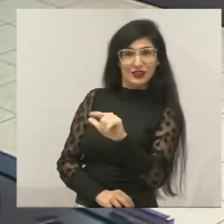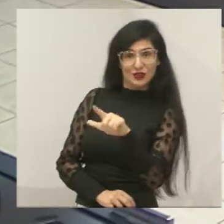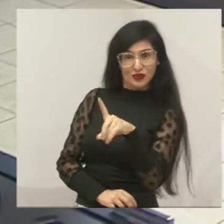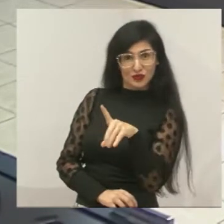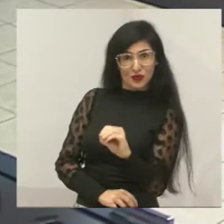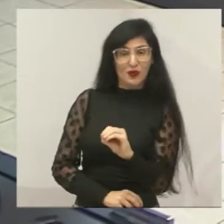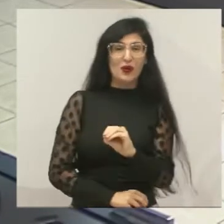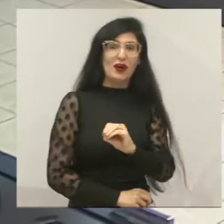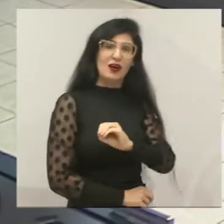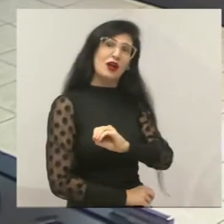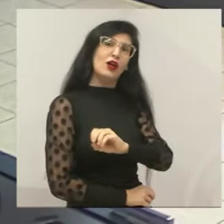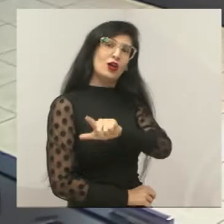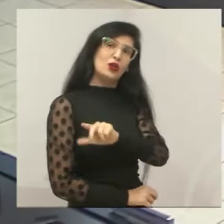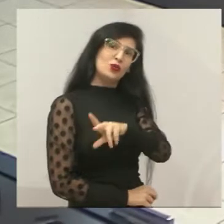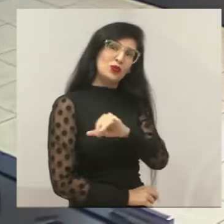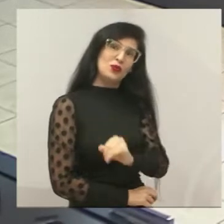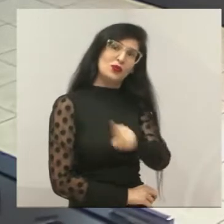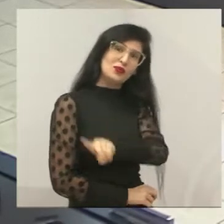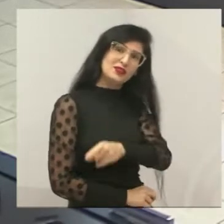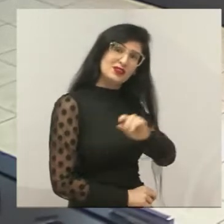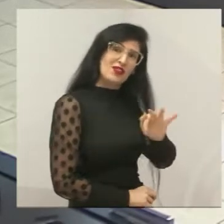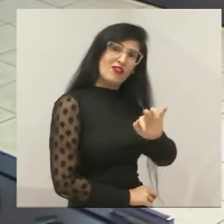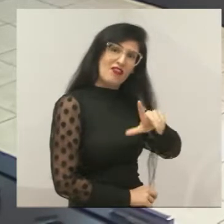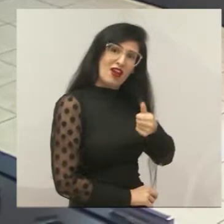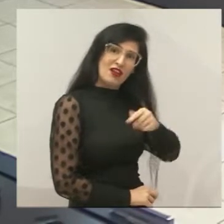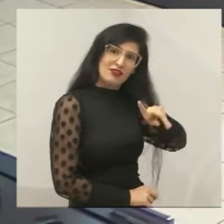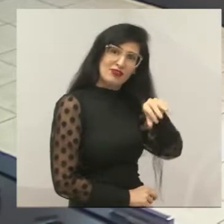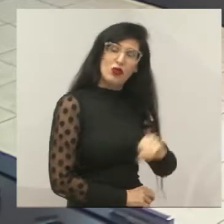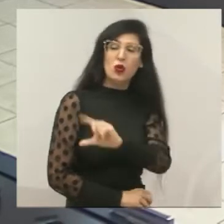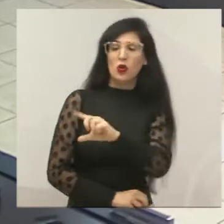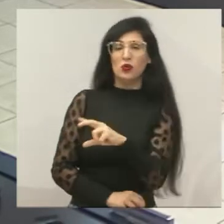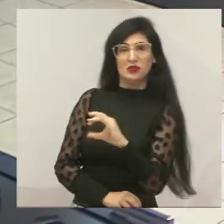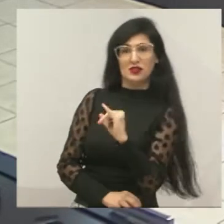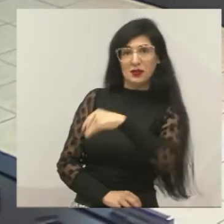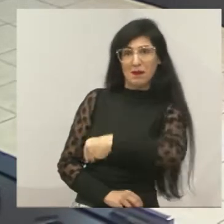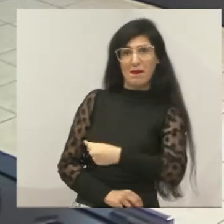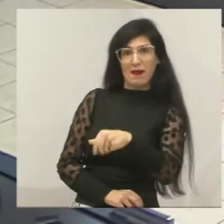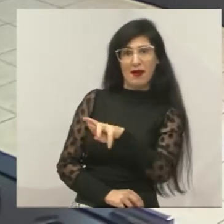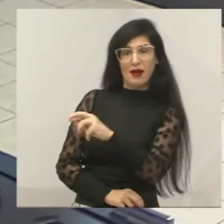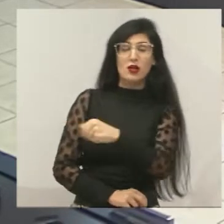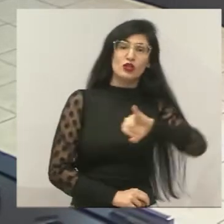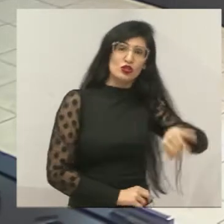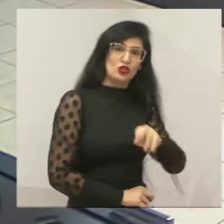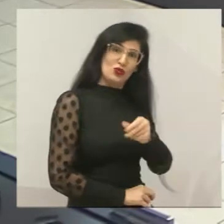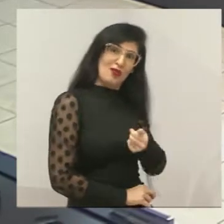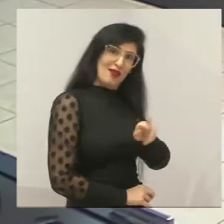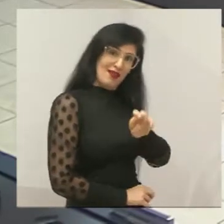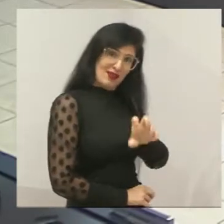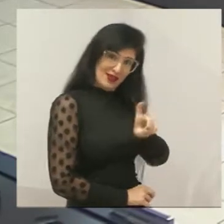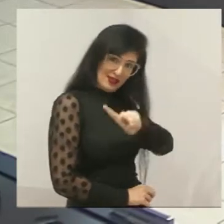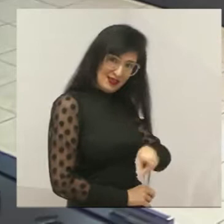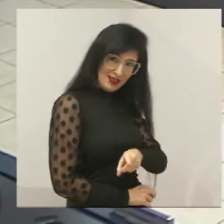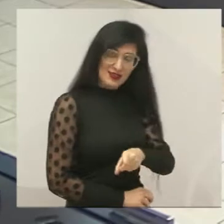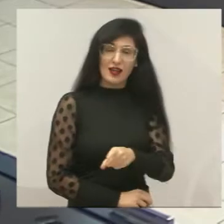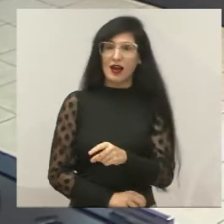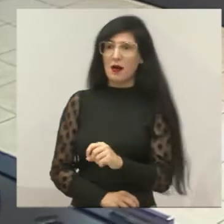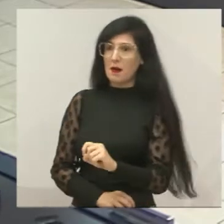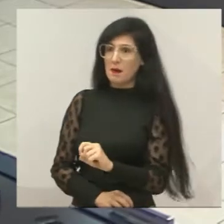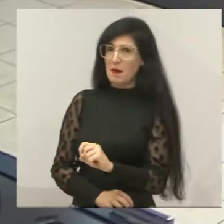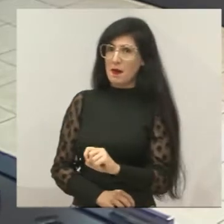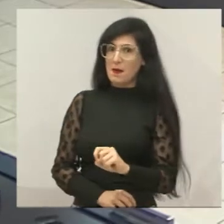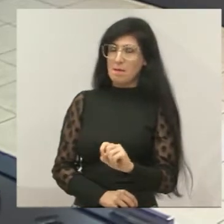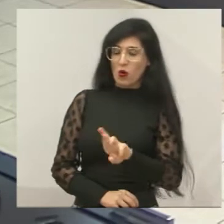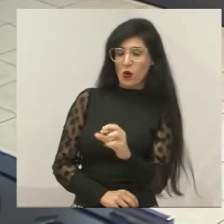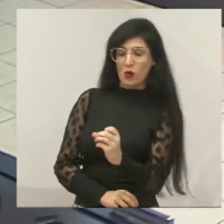Batista, Luiz Flávio, Lucimar Ponciano, Juarez Araújo,